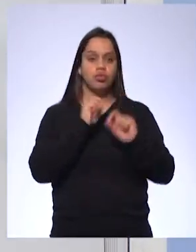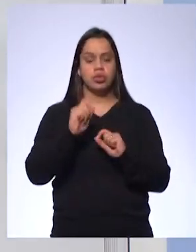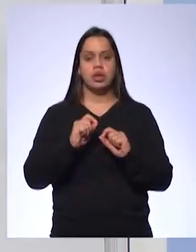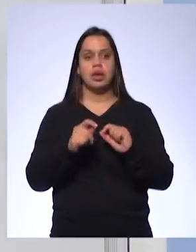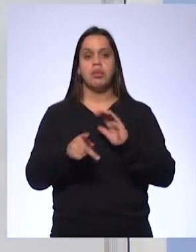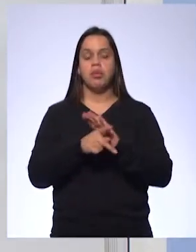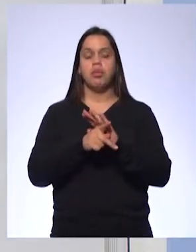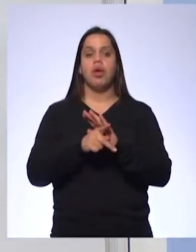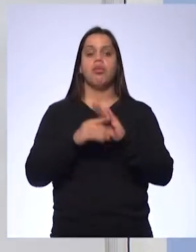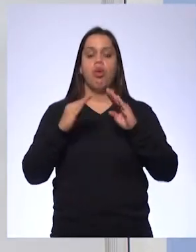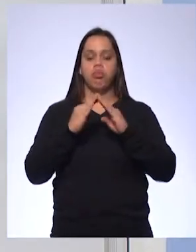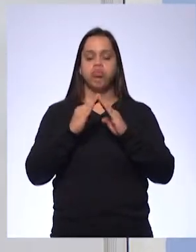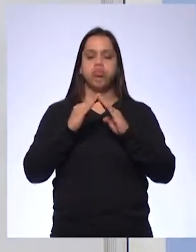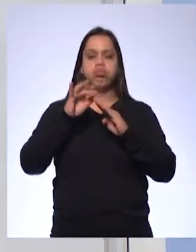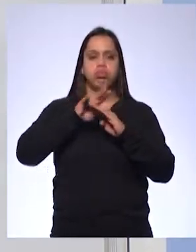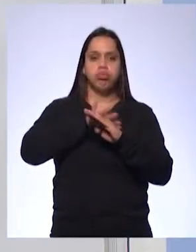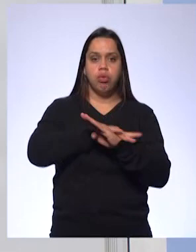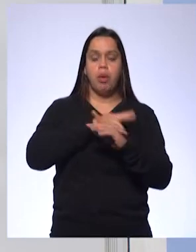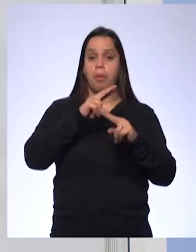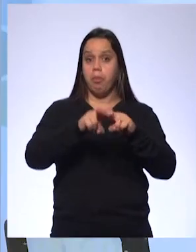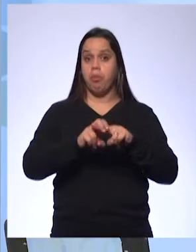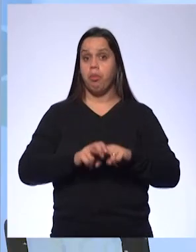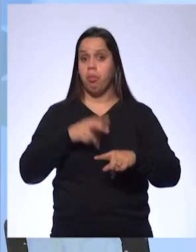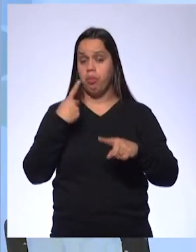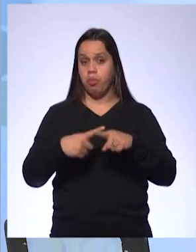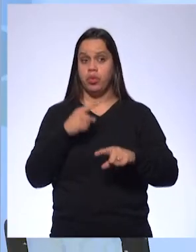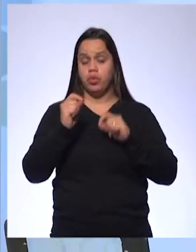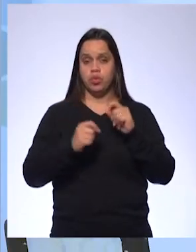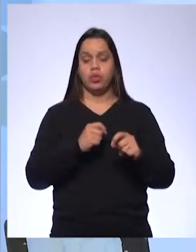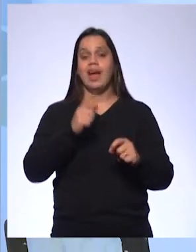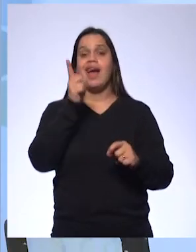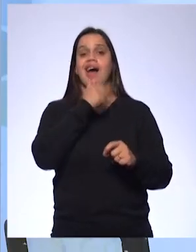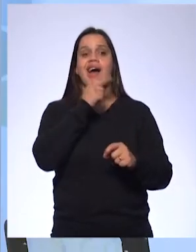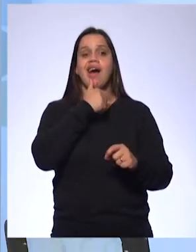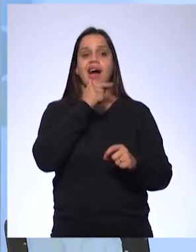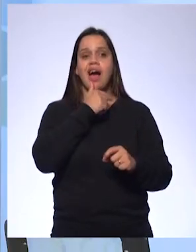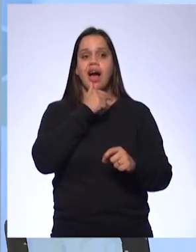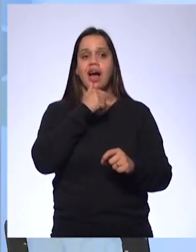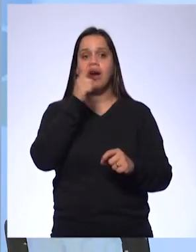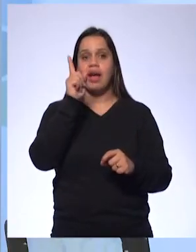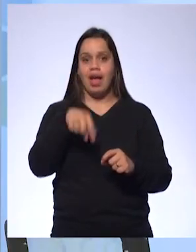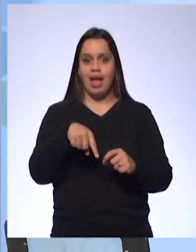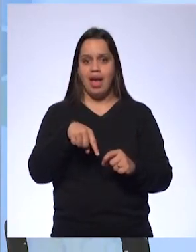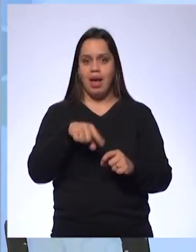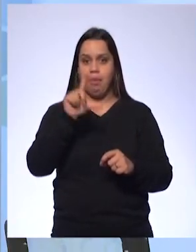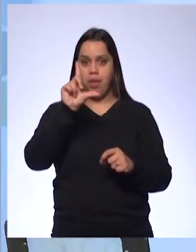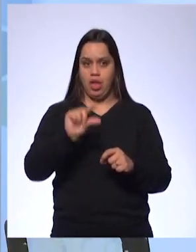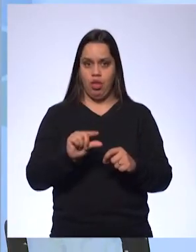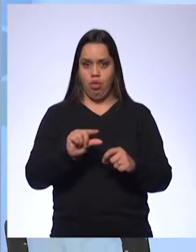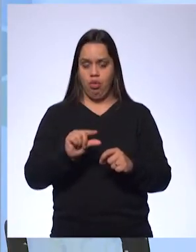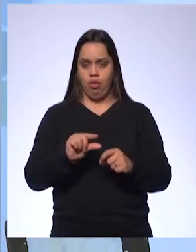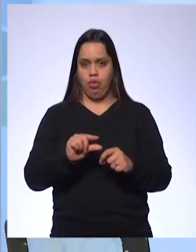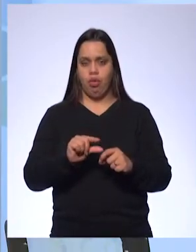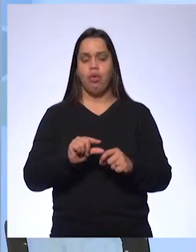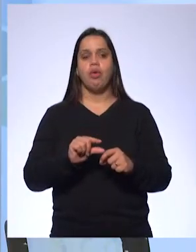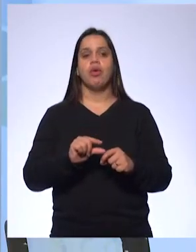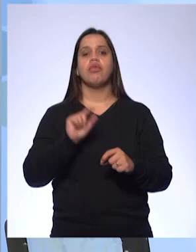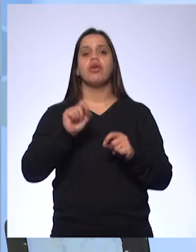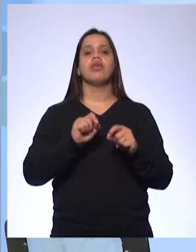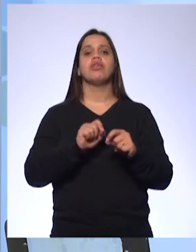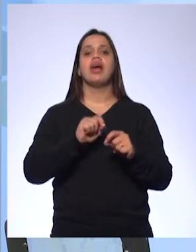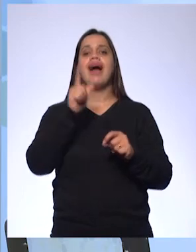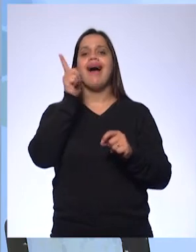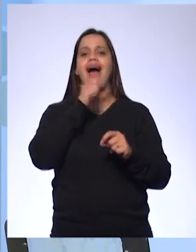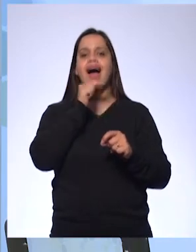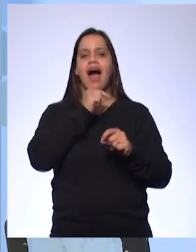rolarem. Então, o que acontece? Como o ângulo de repouso da água é muito menor, vai escorrer a